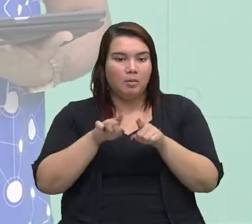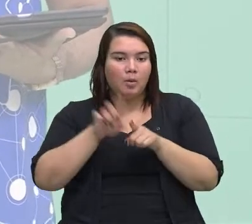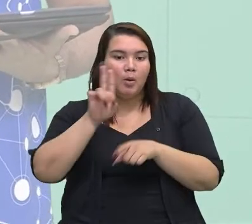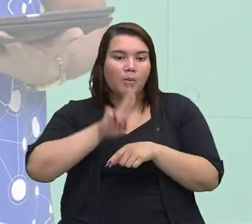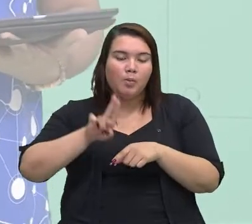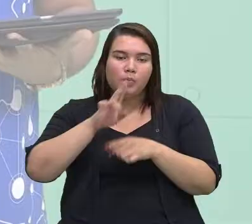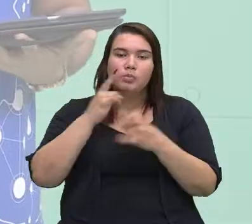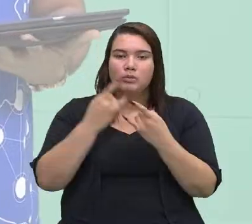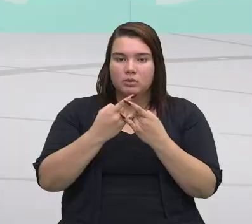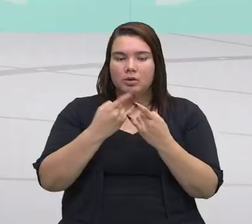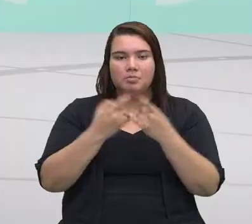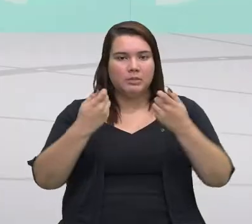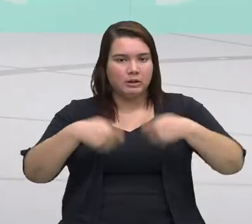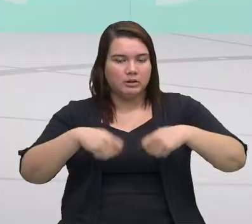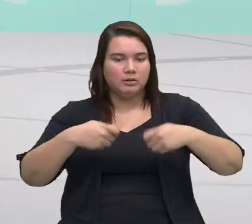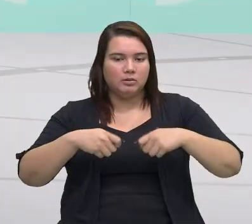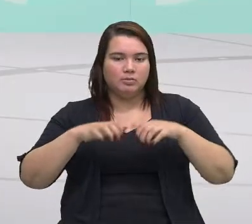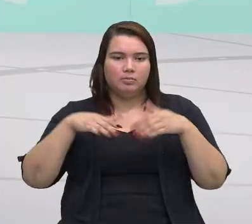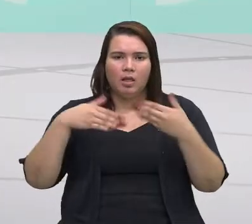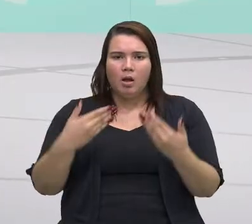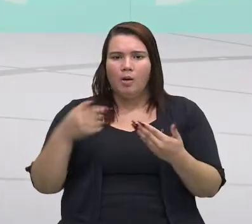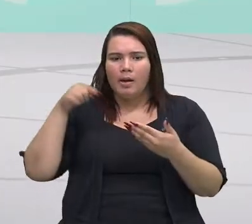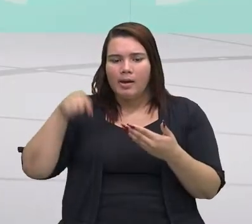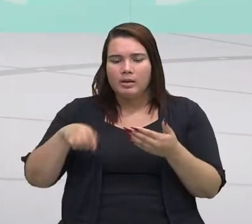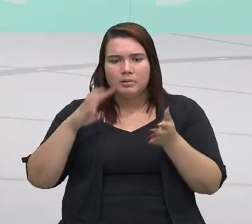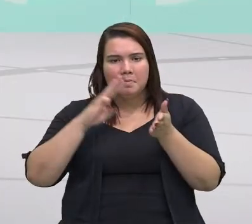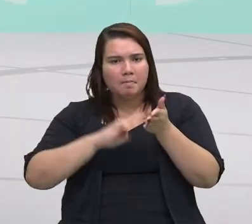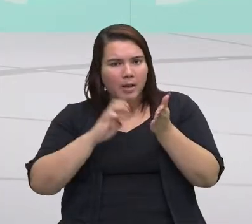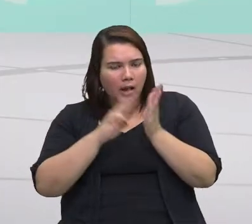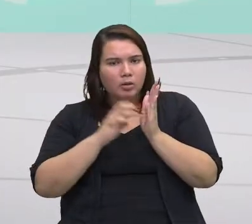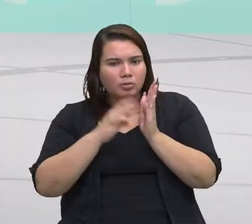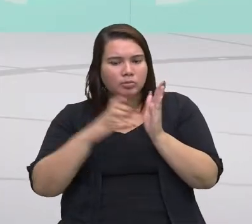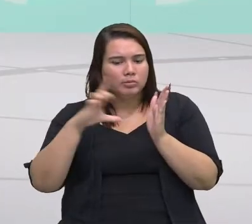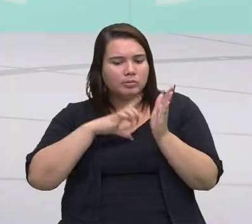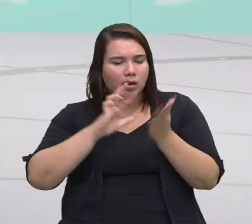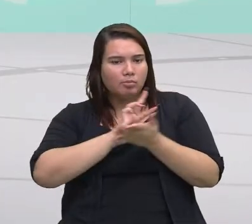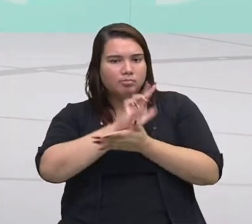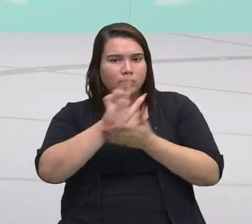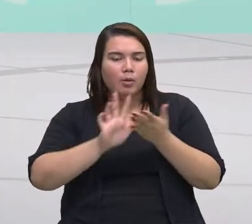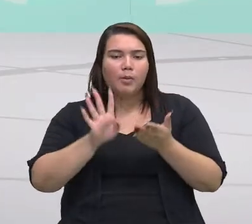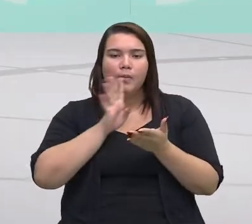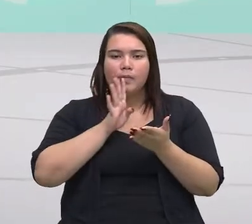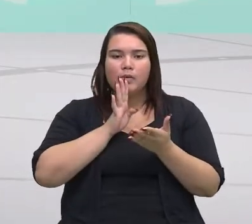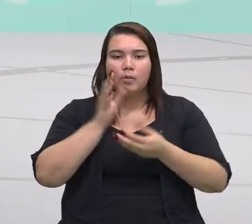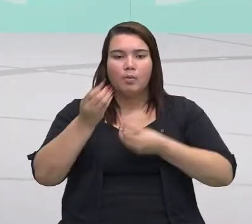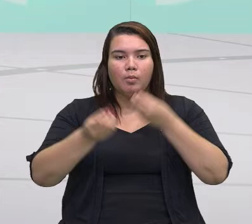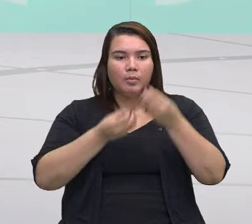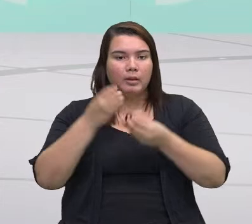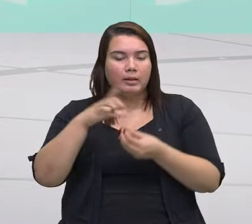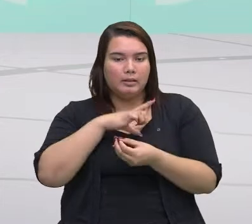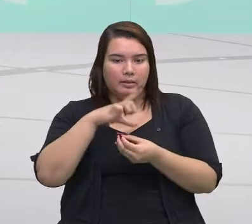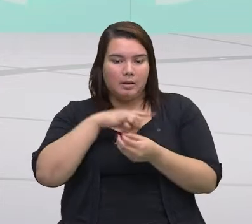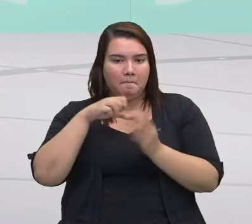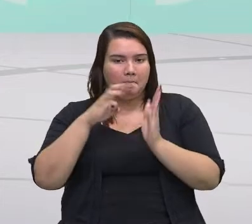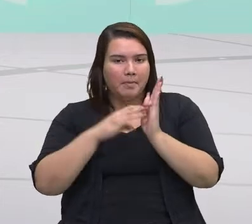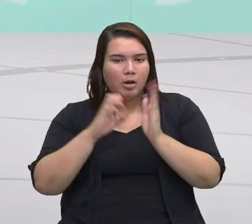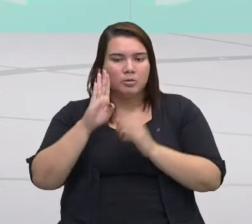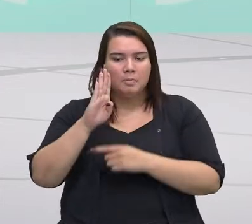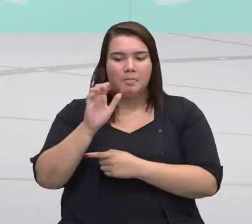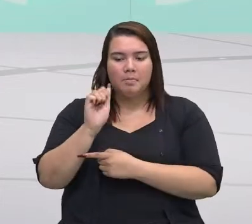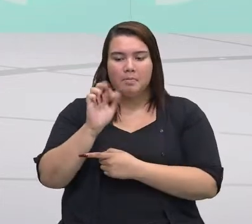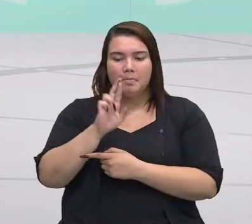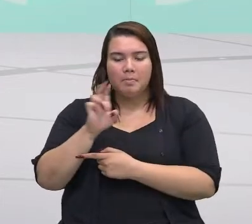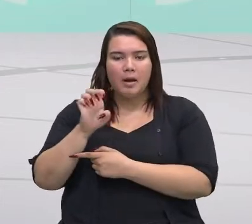preservativos. E sobre esses métodos a gente vai conhecer um pouco mais agora. A gente vai falar um pouco sobre os métodos de barreira, que